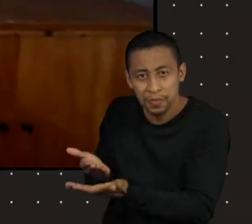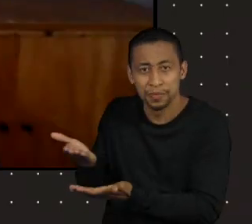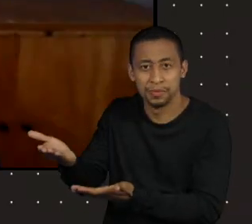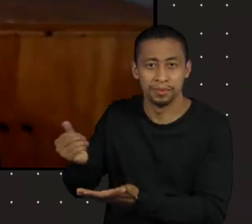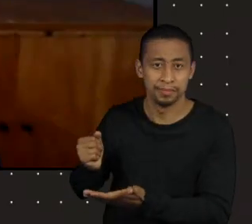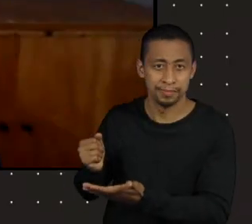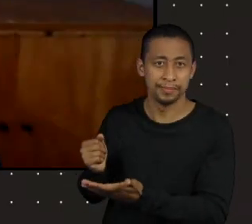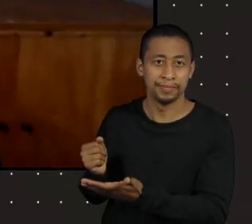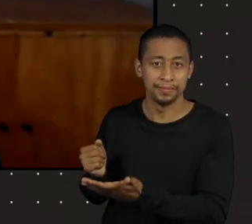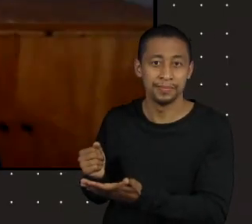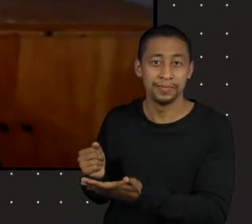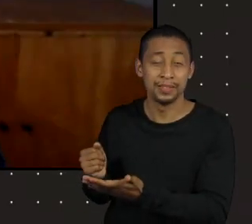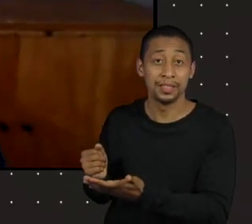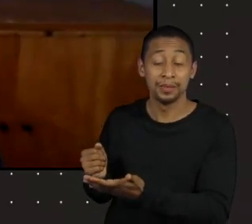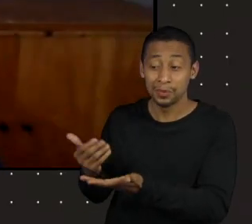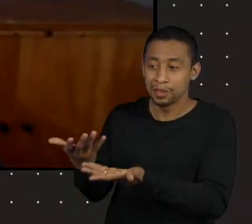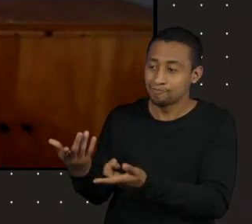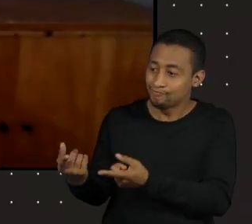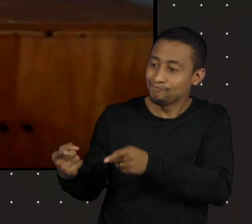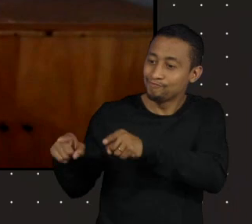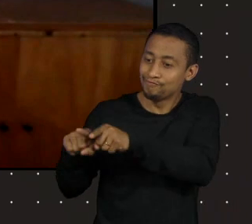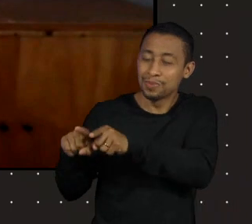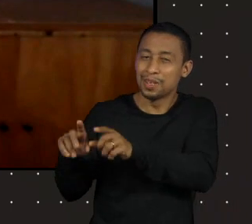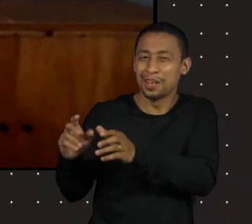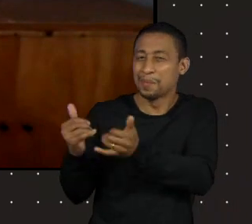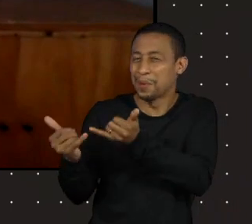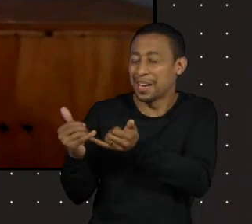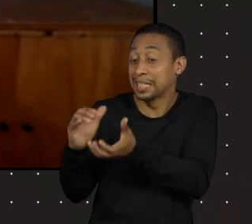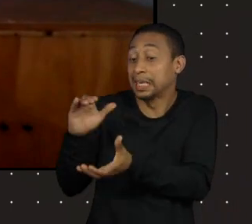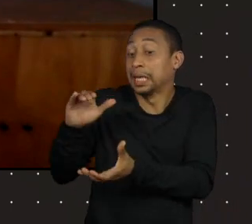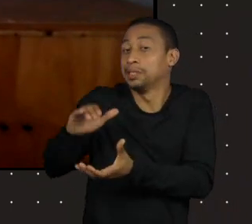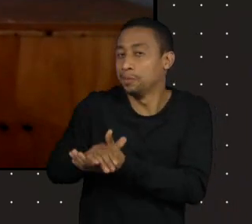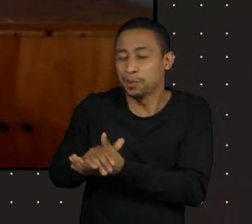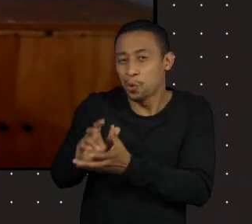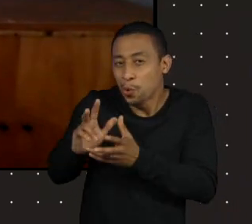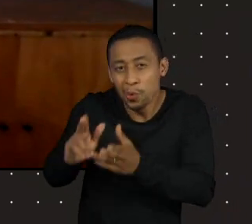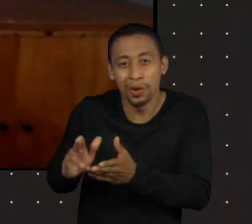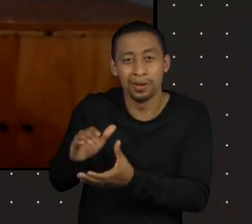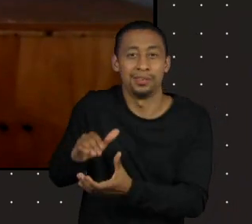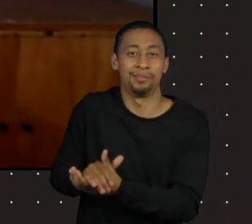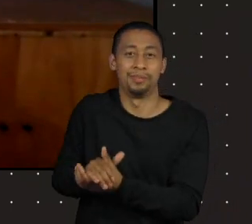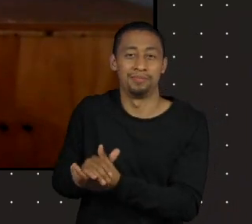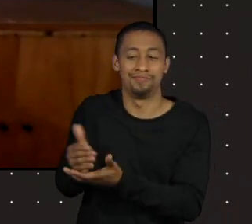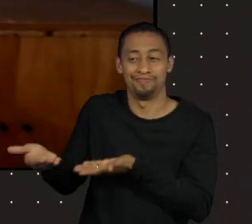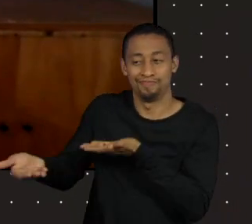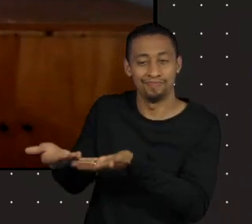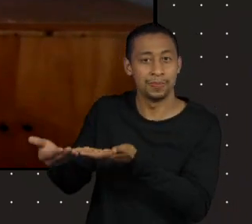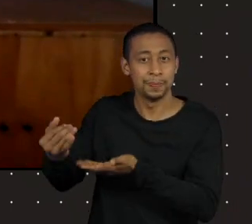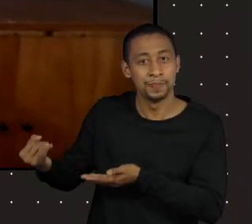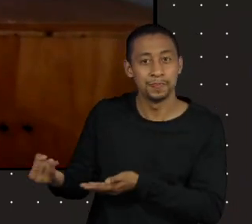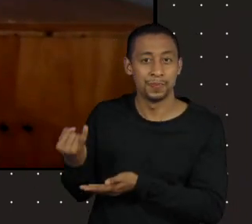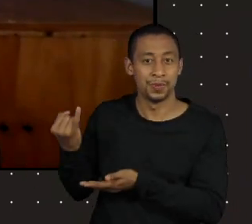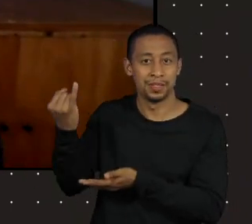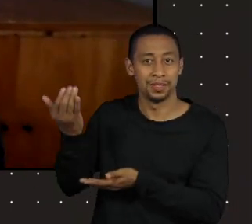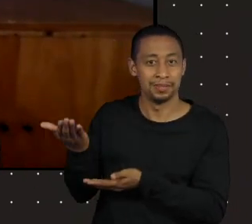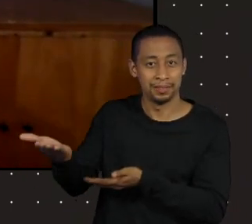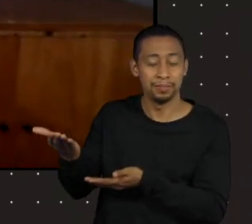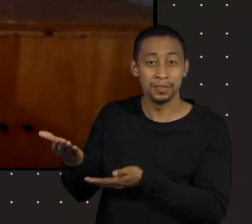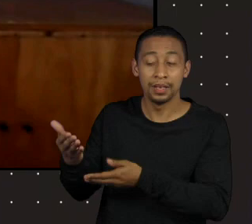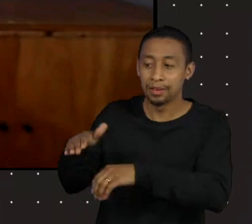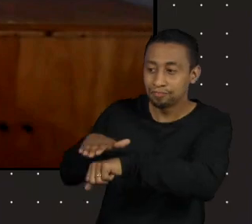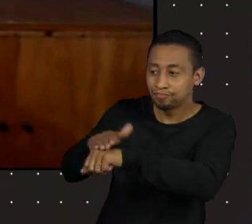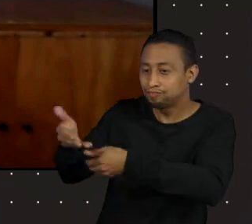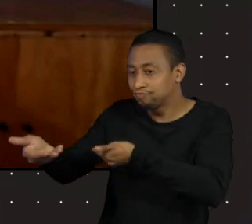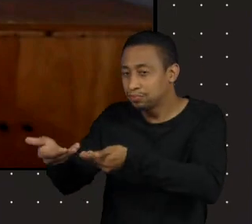que esse casamento, que é quase um casamento que você tem que ter com a pessoa, ele é tão importante. A gente fala, às vezes, tão pouco, né,